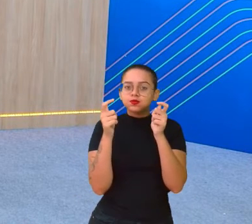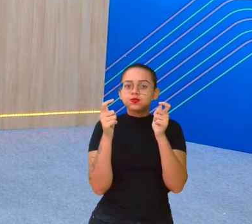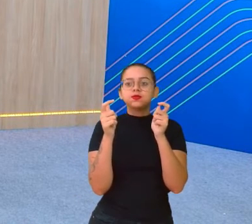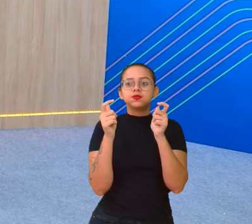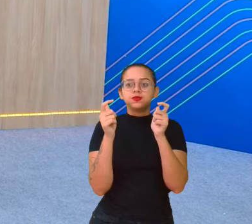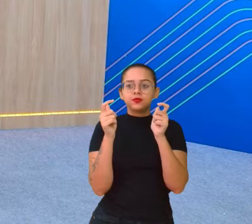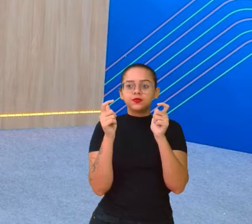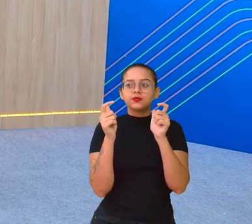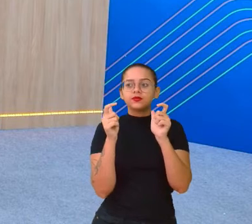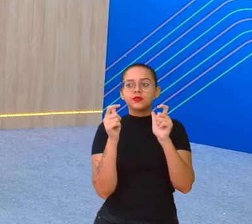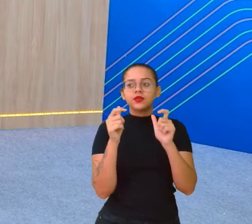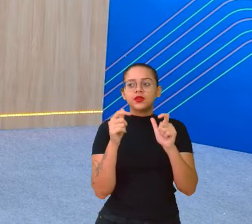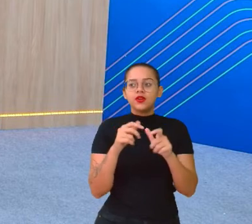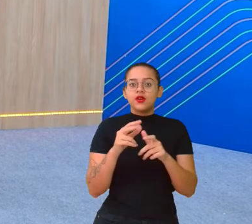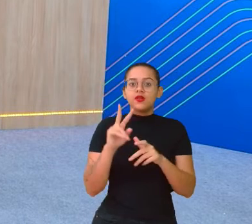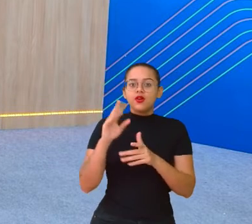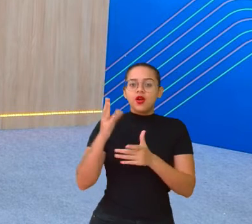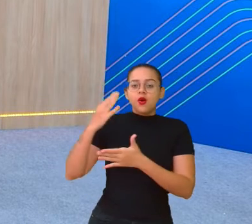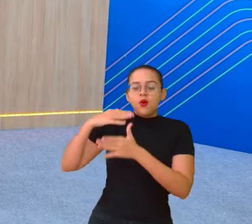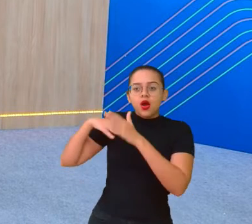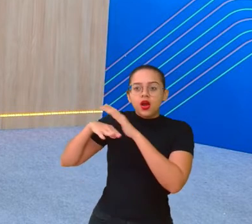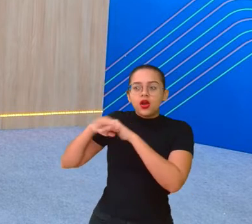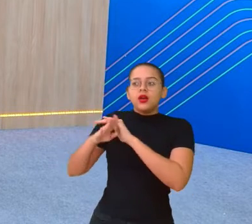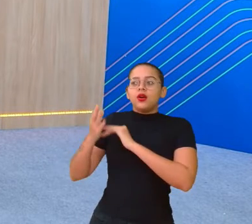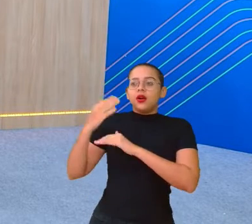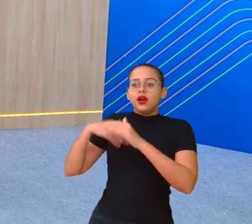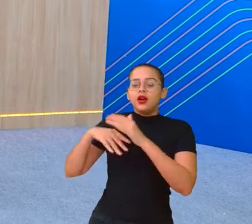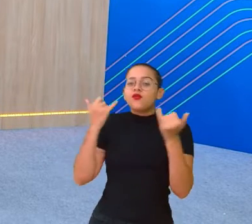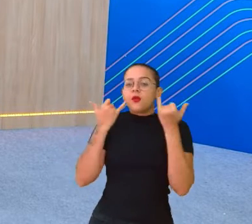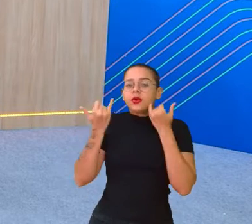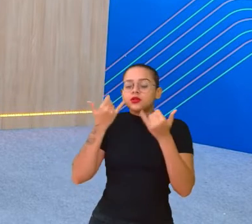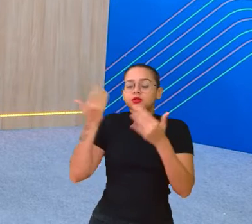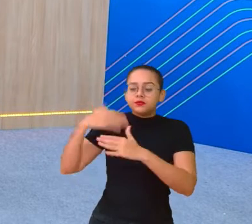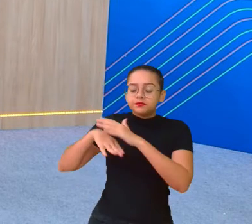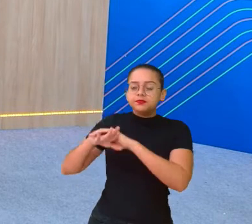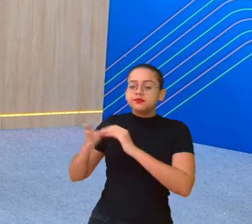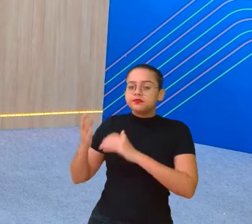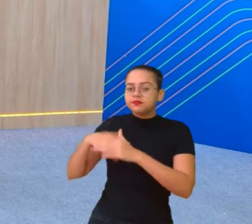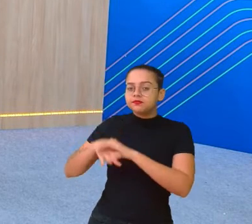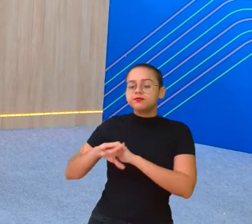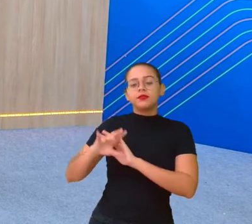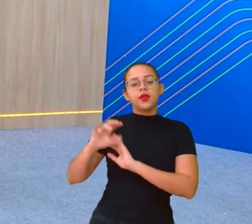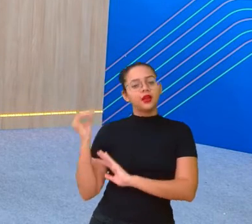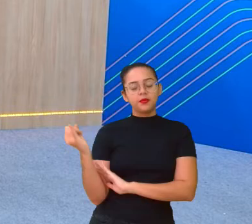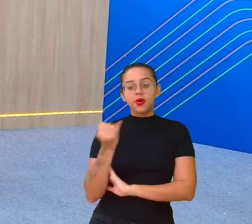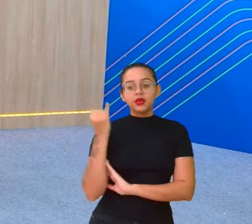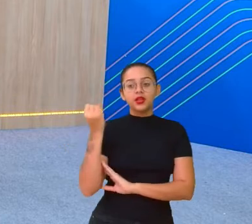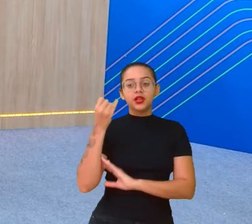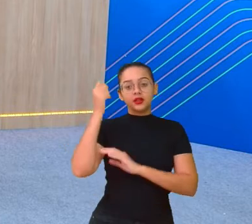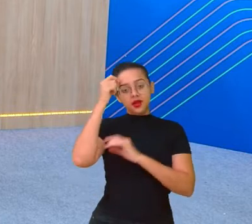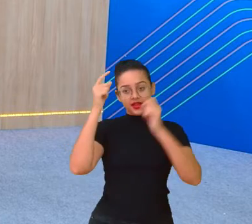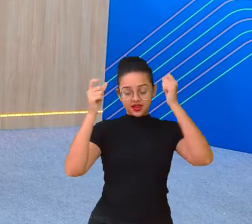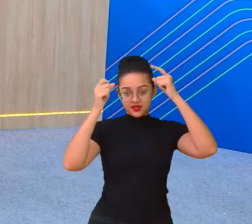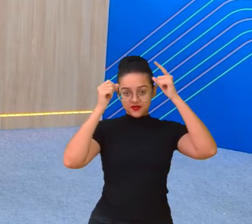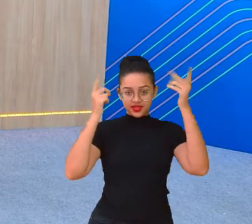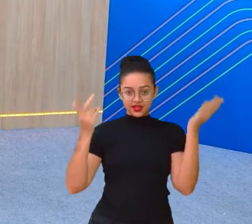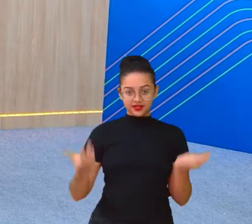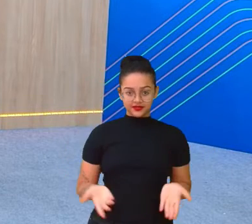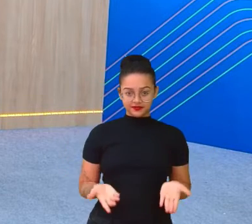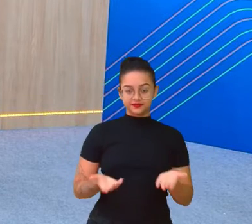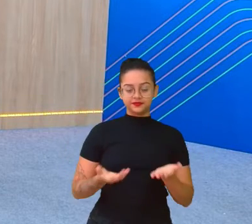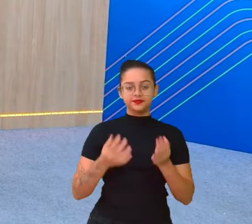vai, digamos assim, ele vai guardando essas informações. E isso é fundamental para a criatividade.